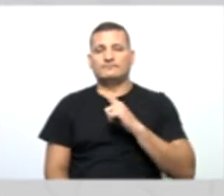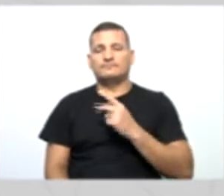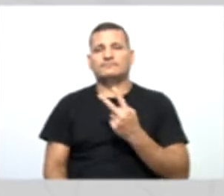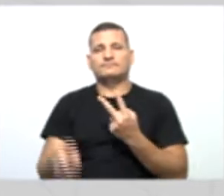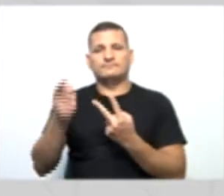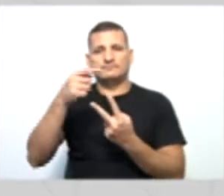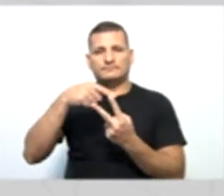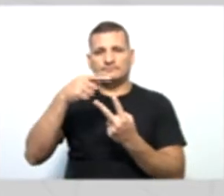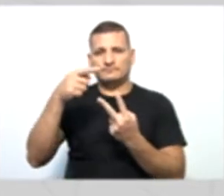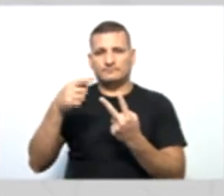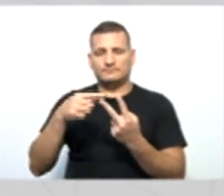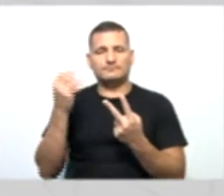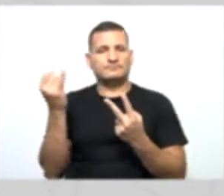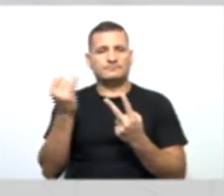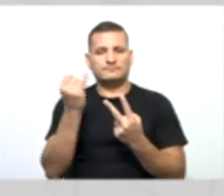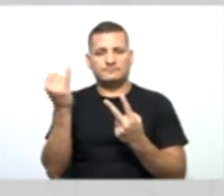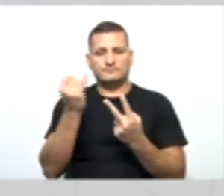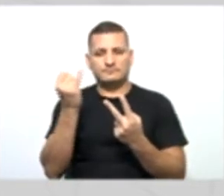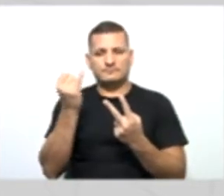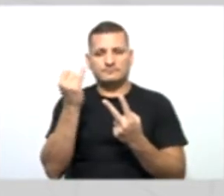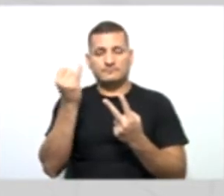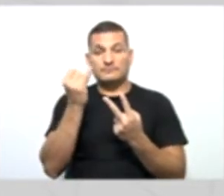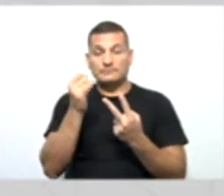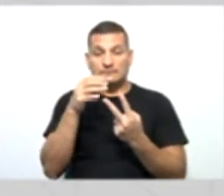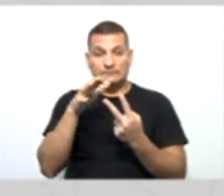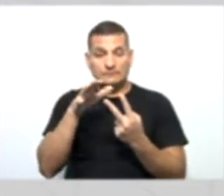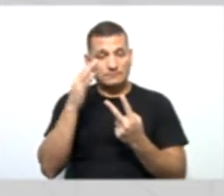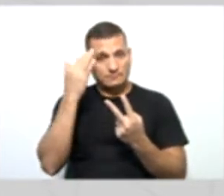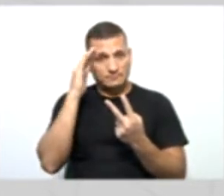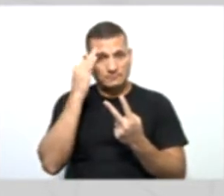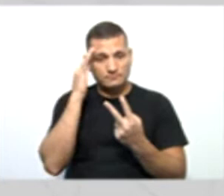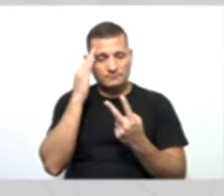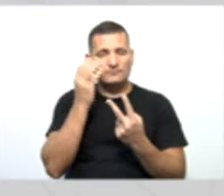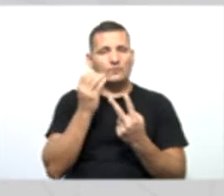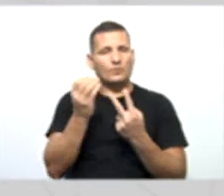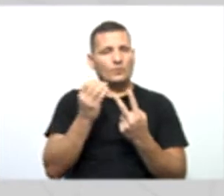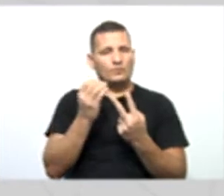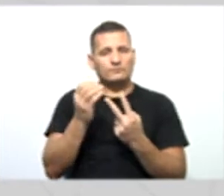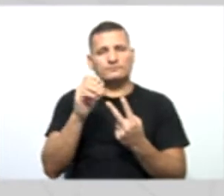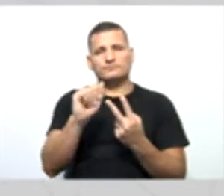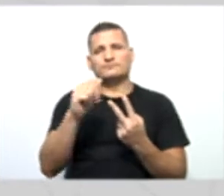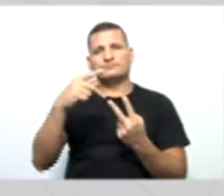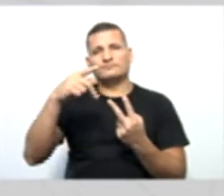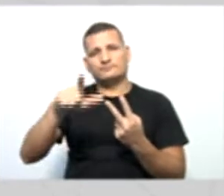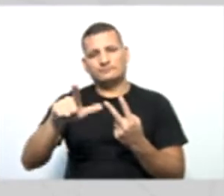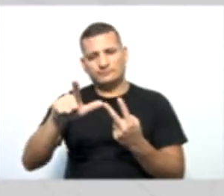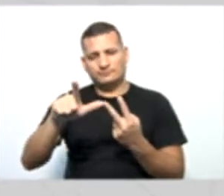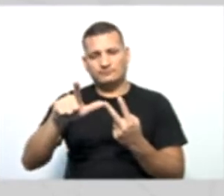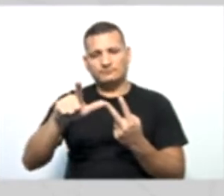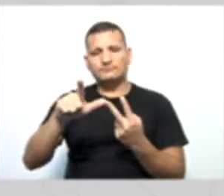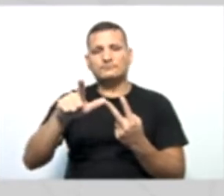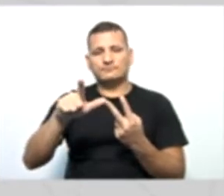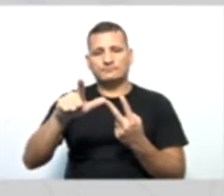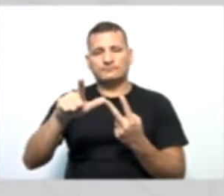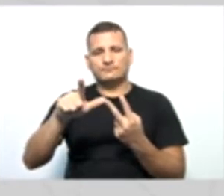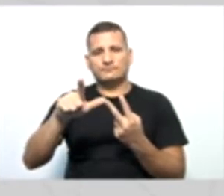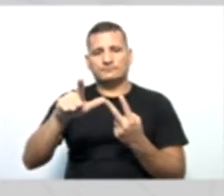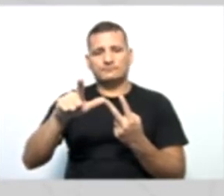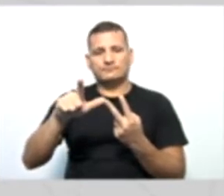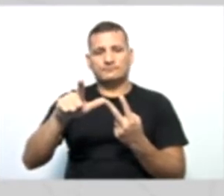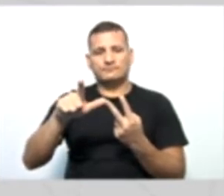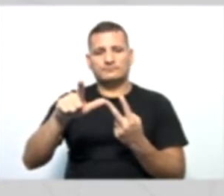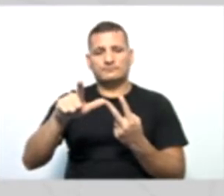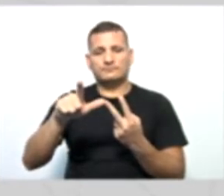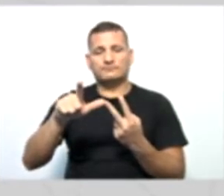existem dois elementos importantes para a gente compreender a dinâmica do arranjo produtivo local, o nosso APL.